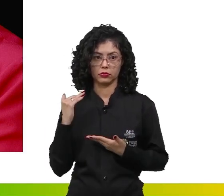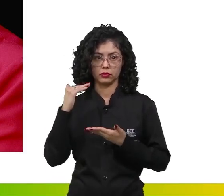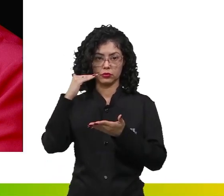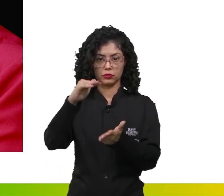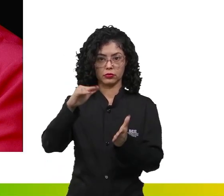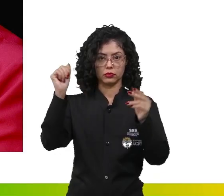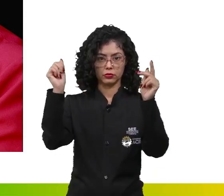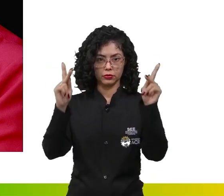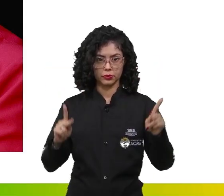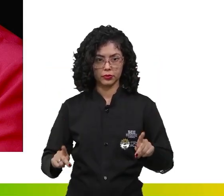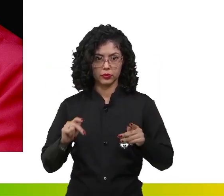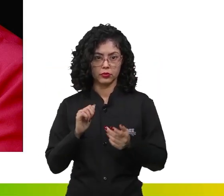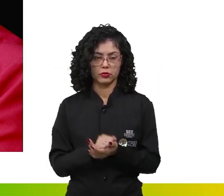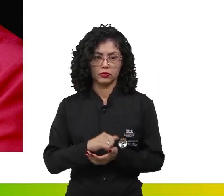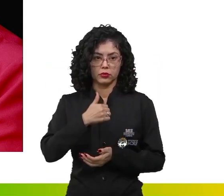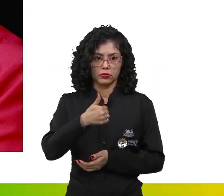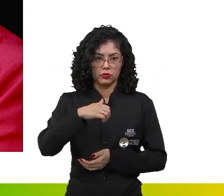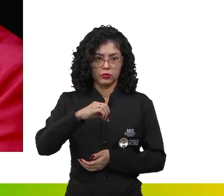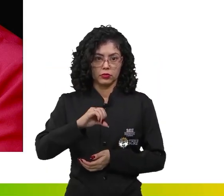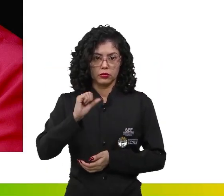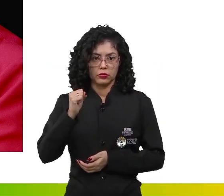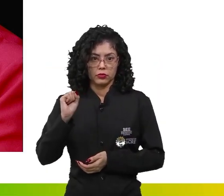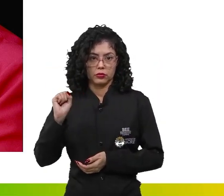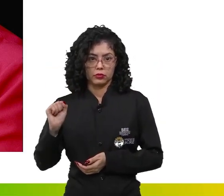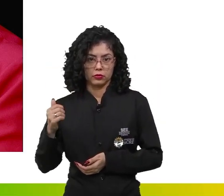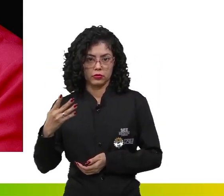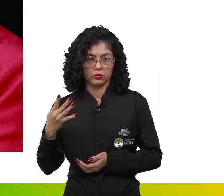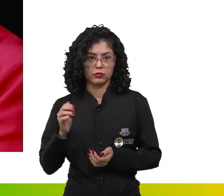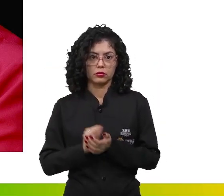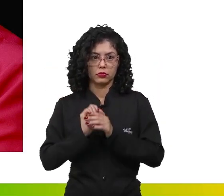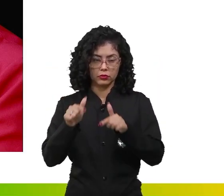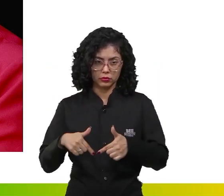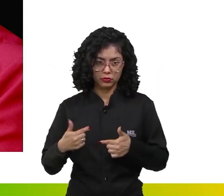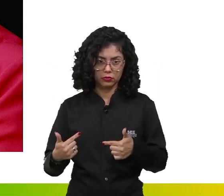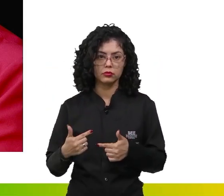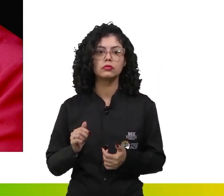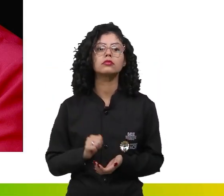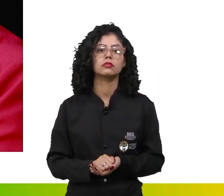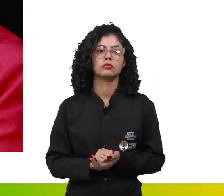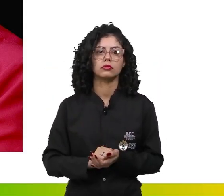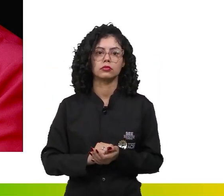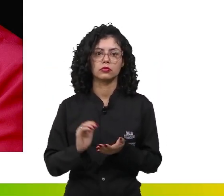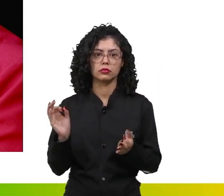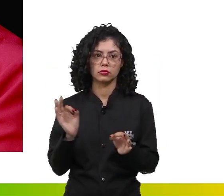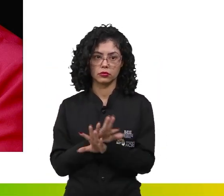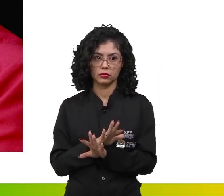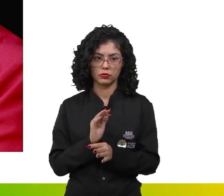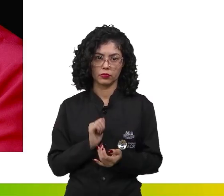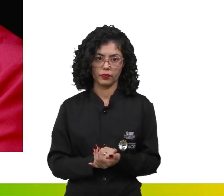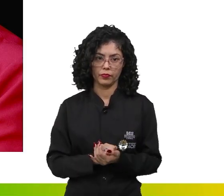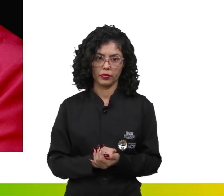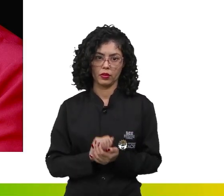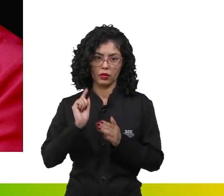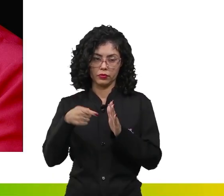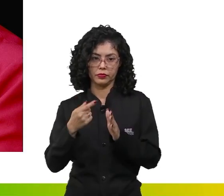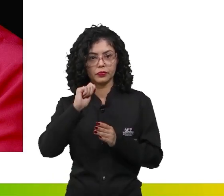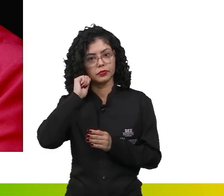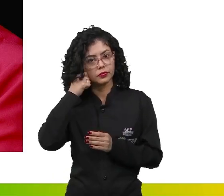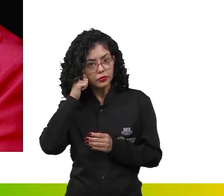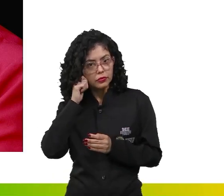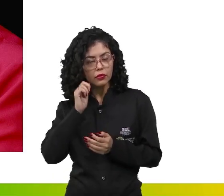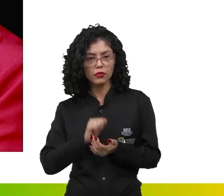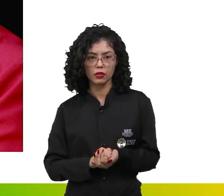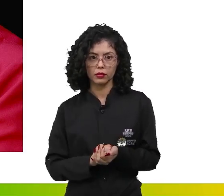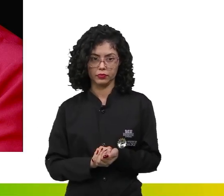em 1984 por sua luta contra o apartheid em seu país natal. Desmond foi